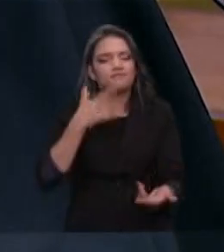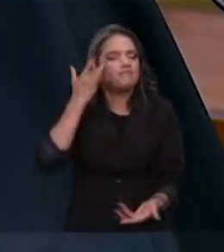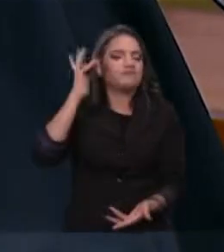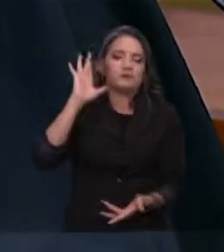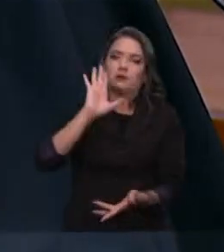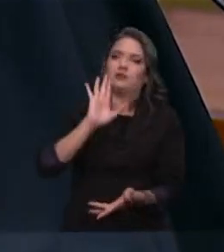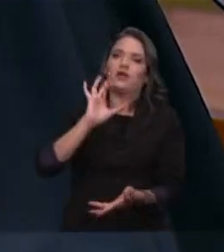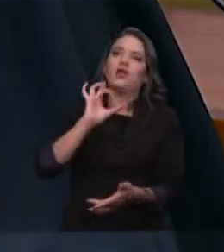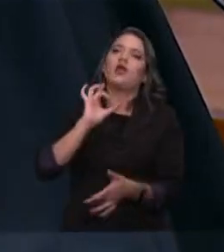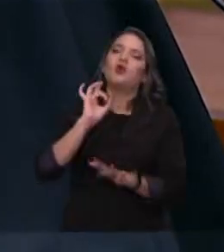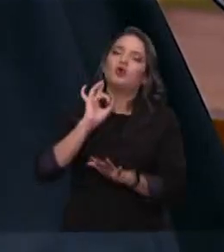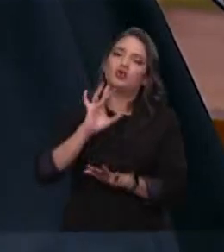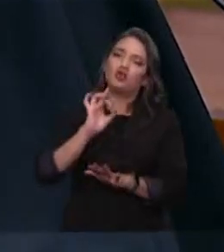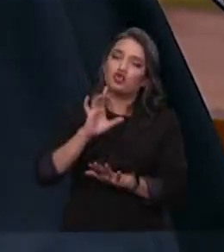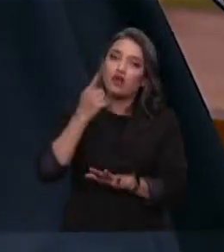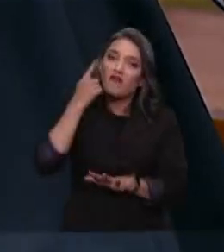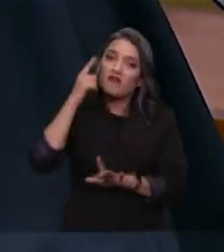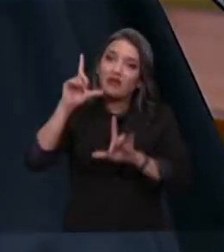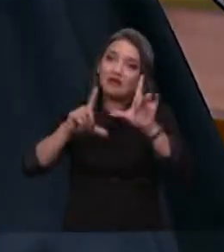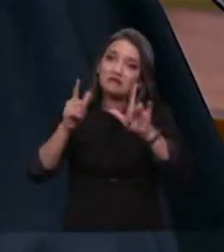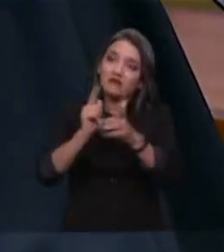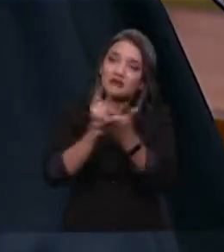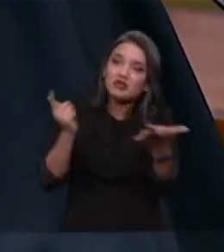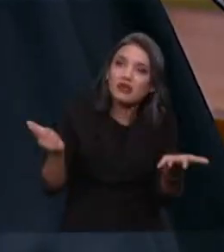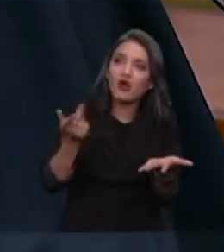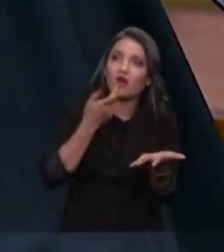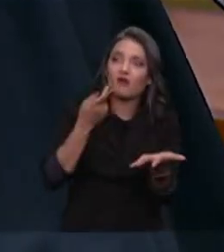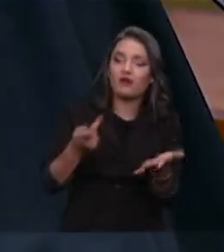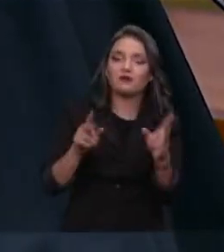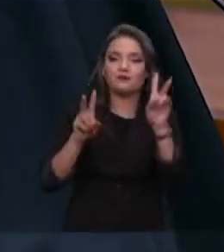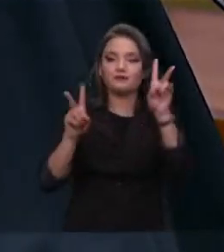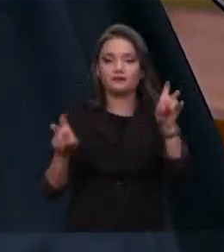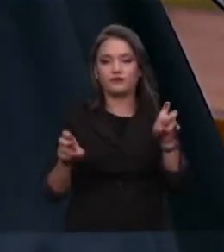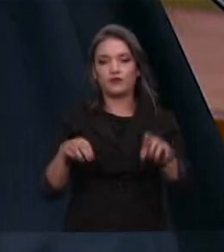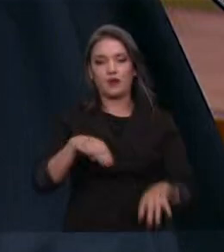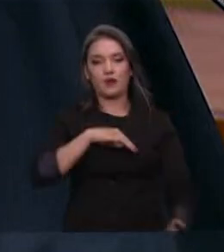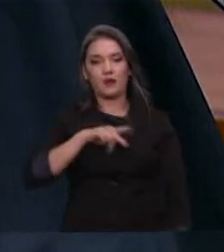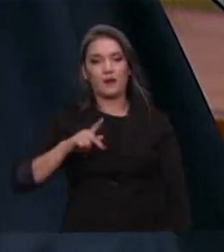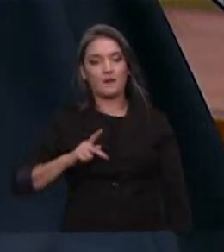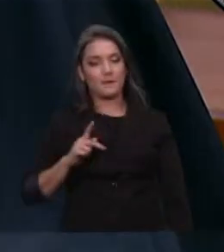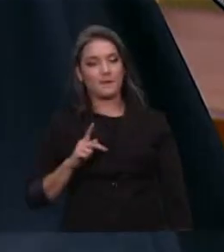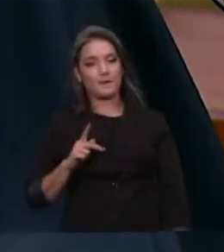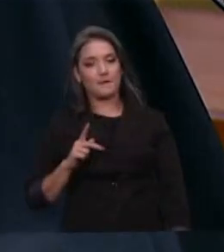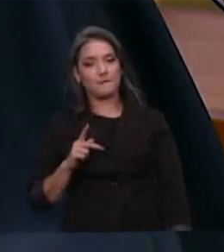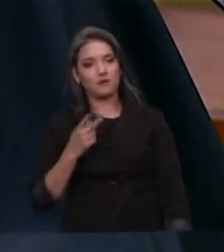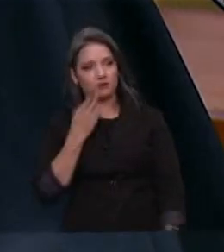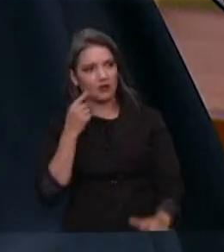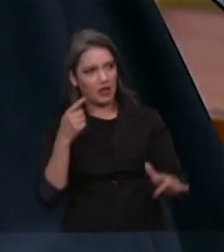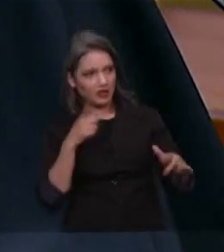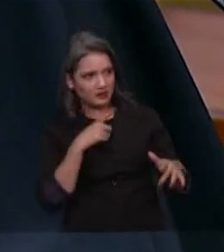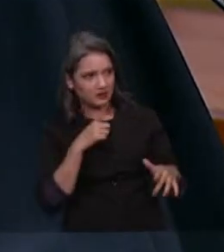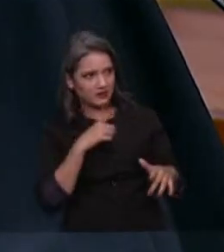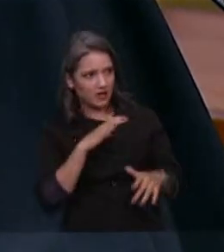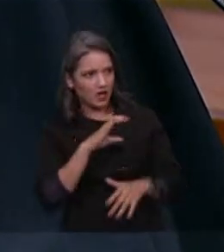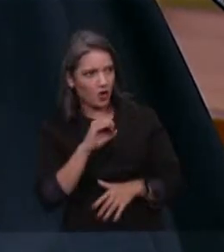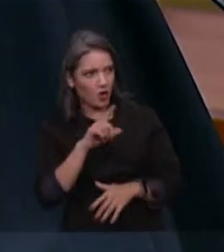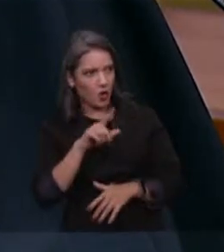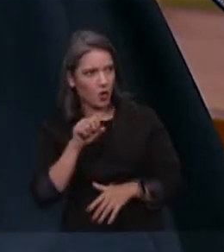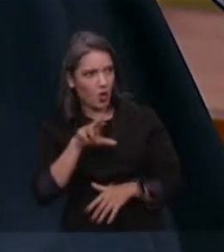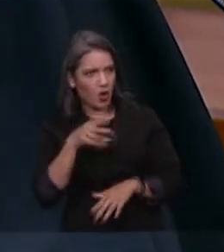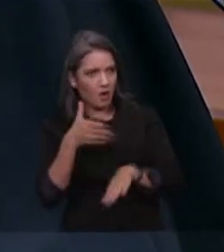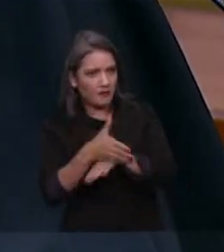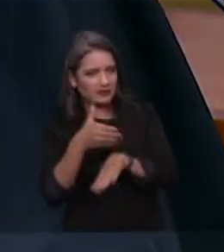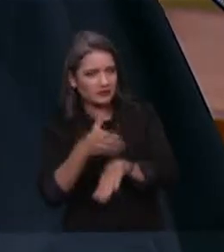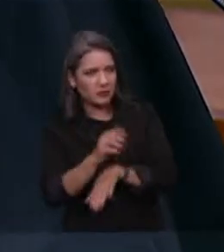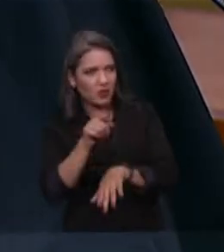de informações que ouviu da imprensa. Confira-se. Abro aspas. Ministério Público. Havia alguma participação do senador Fernando